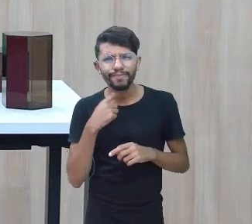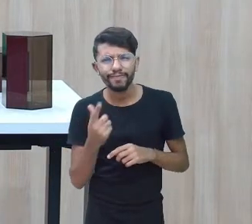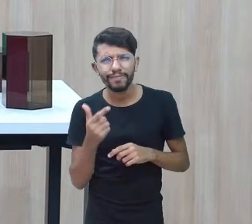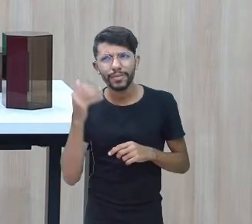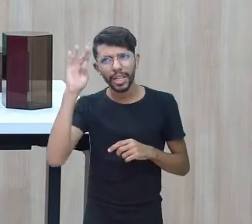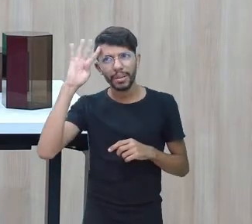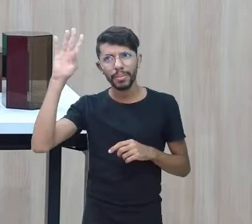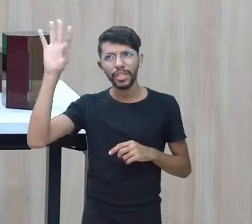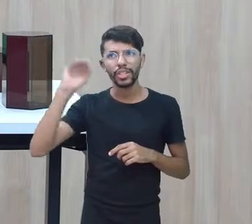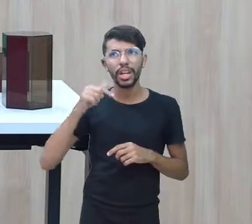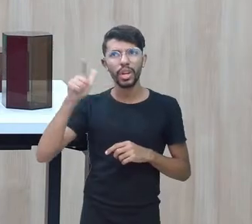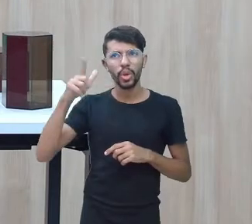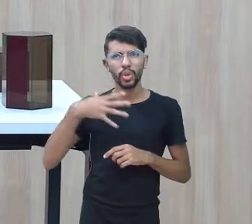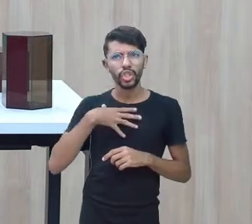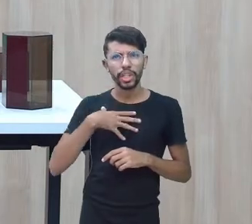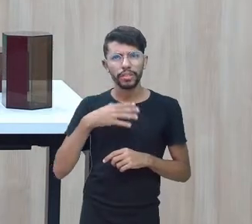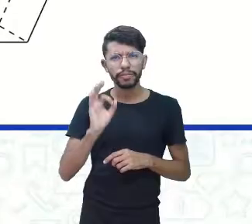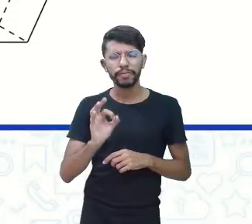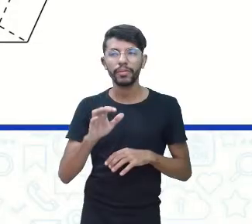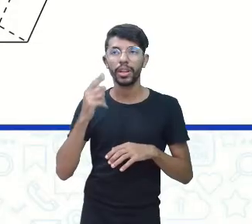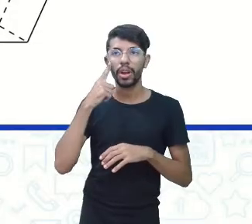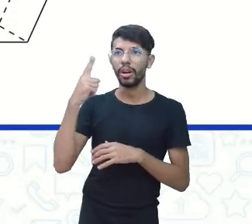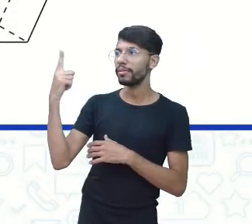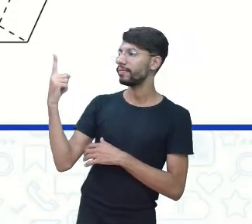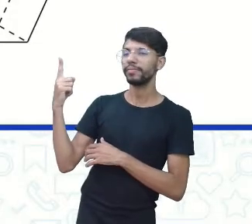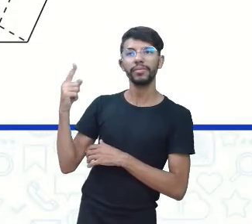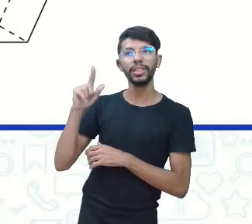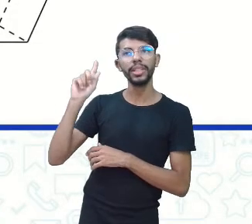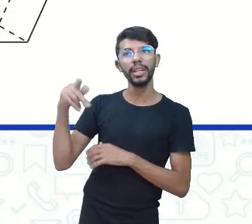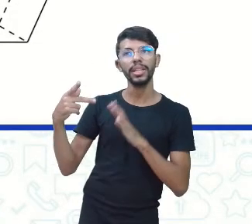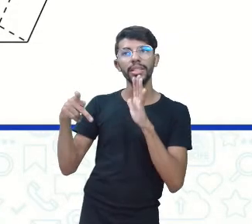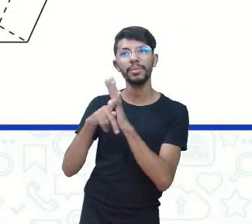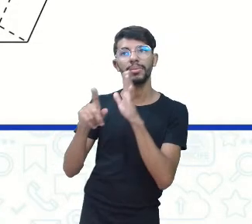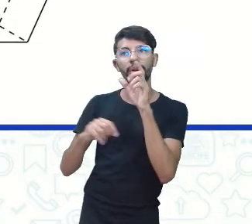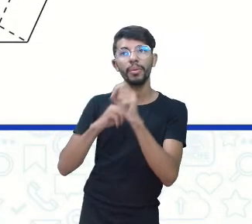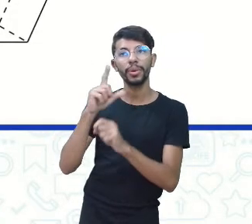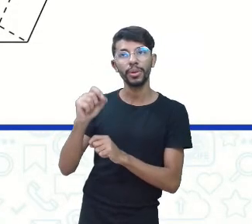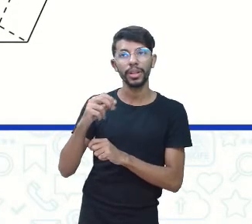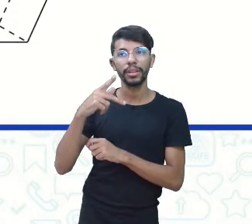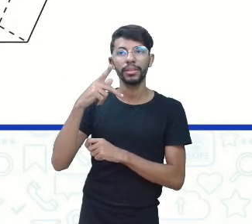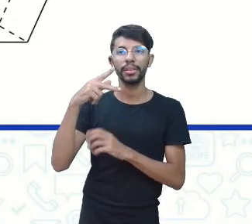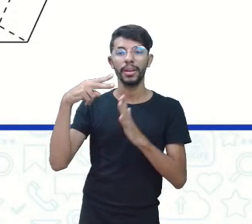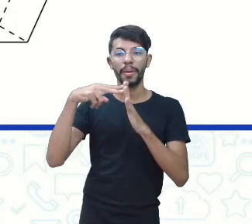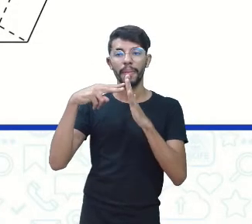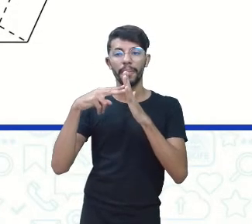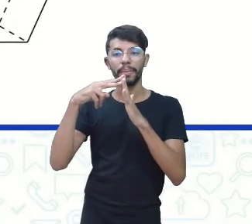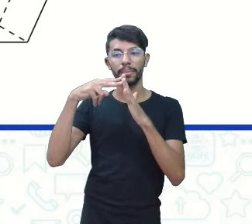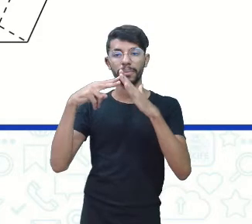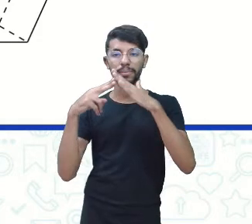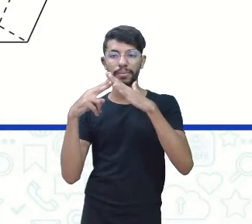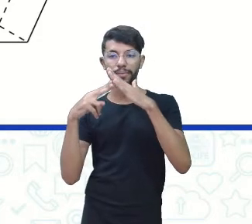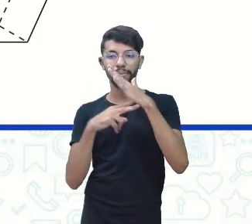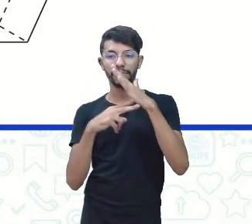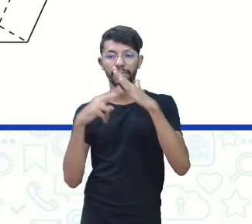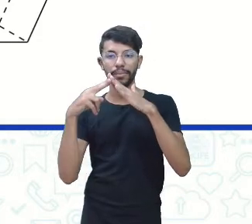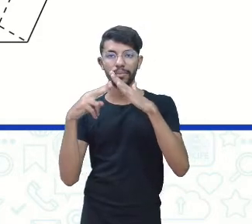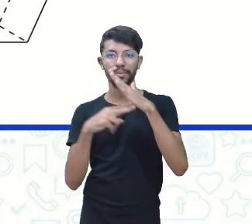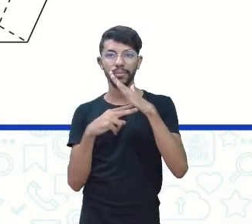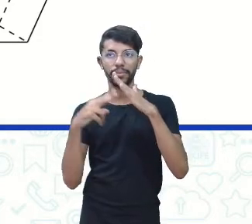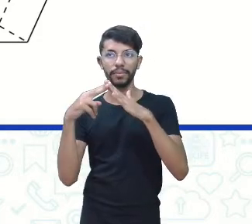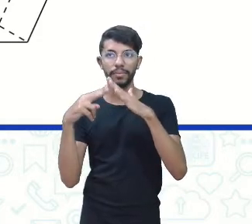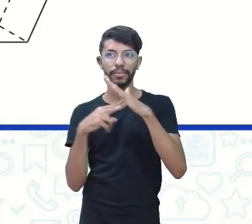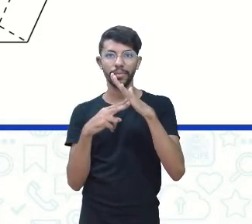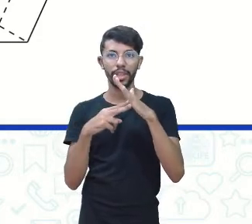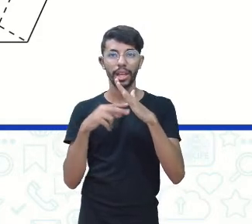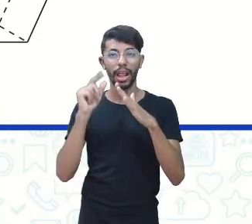ó. Esses seriam os prismas oblíquos. Tá vendo que ele tá meio inclinadinho assim, ó? O que